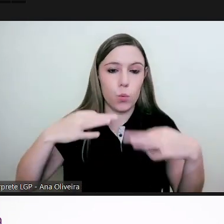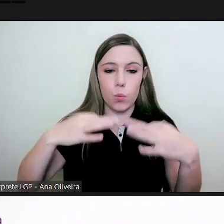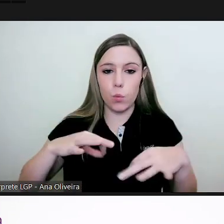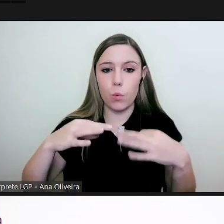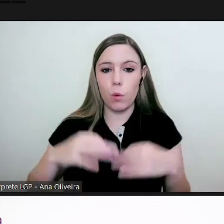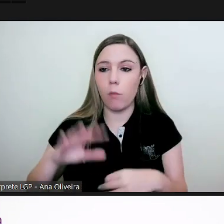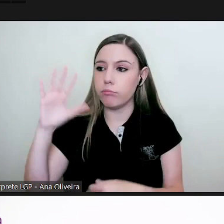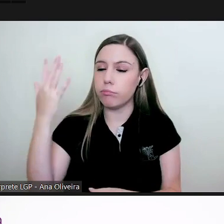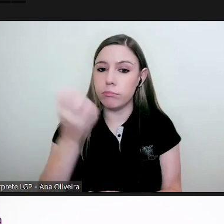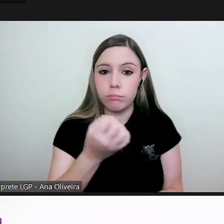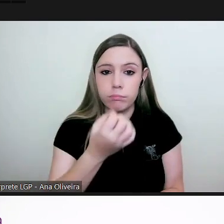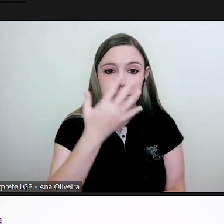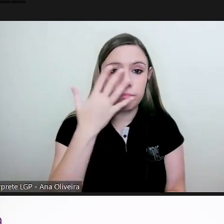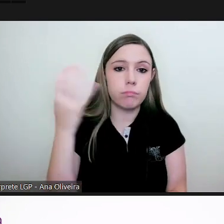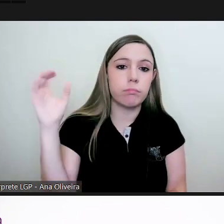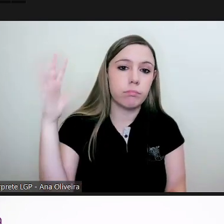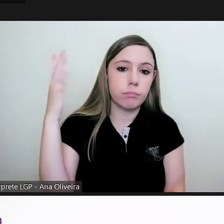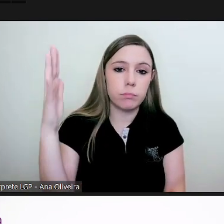carvalhos, com azinheiras,